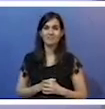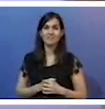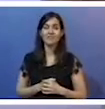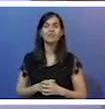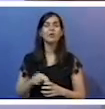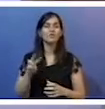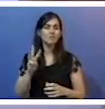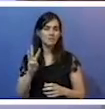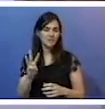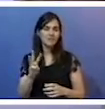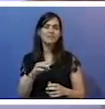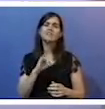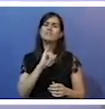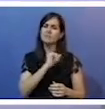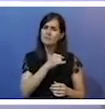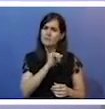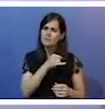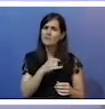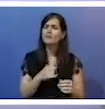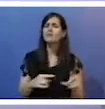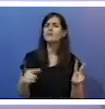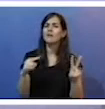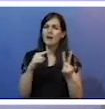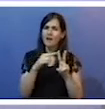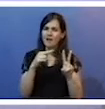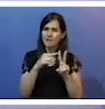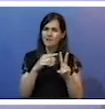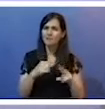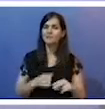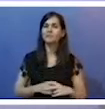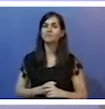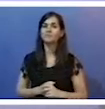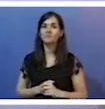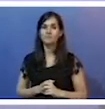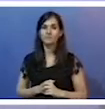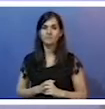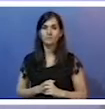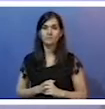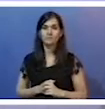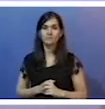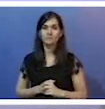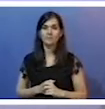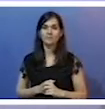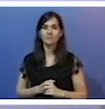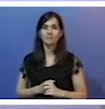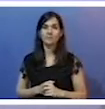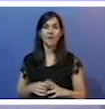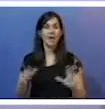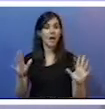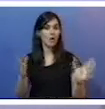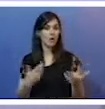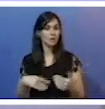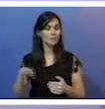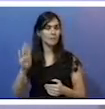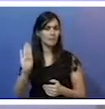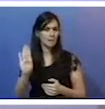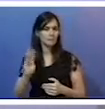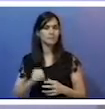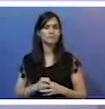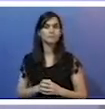é resposta da raiz né o conjunto solução é 3 e vamos para o item B